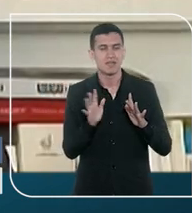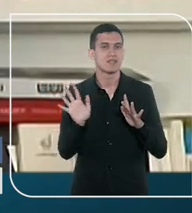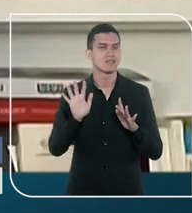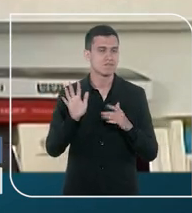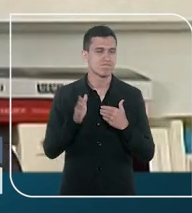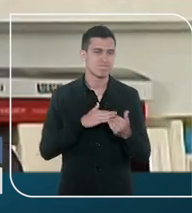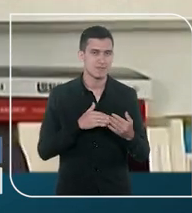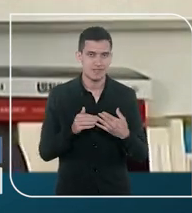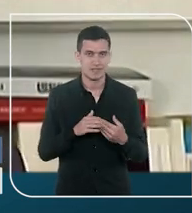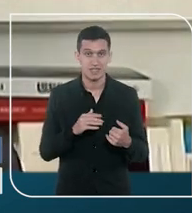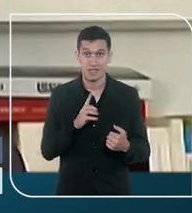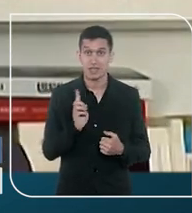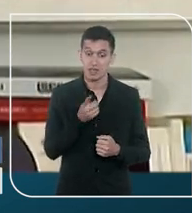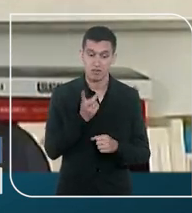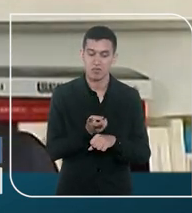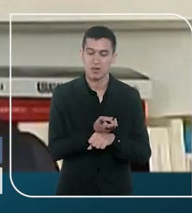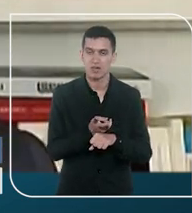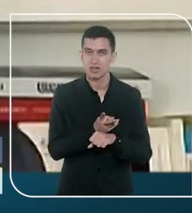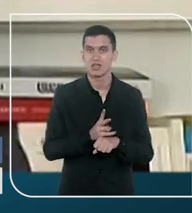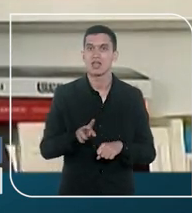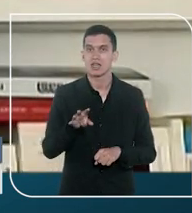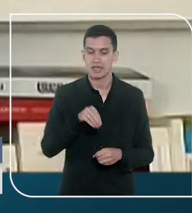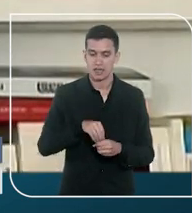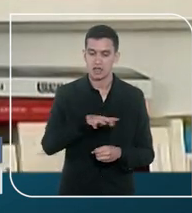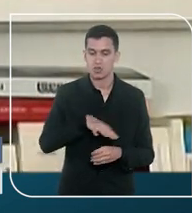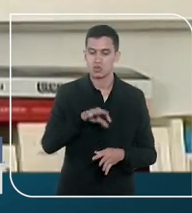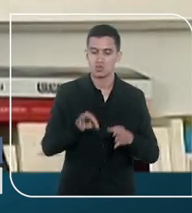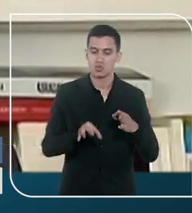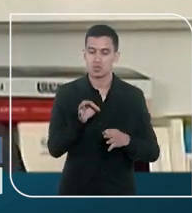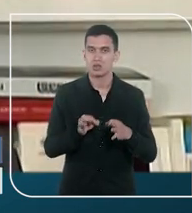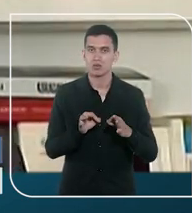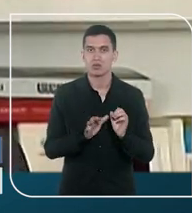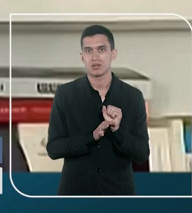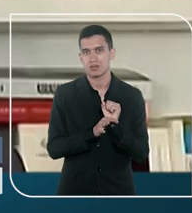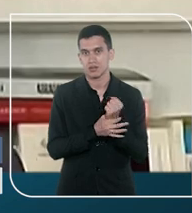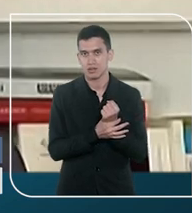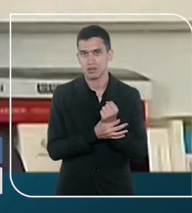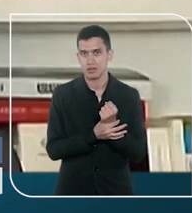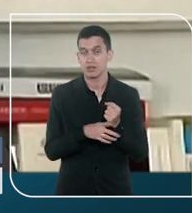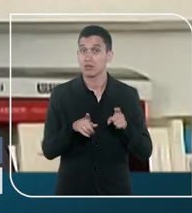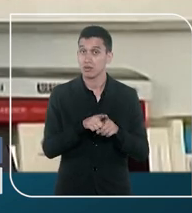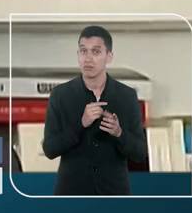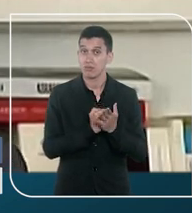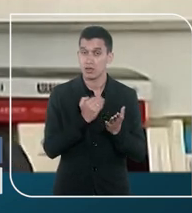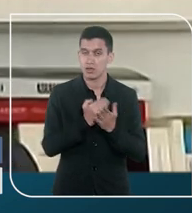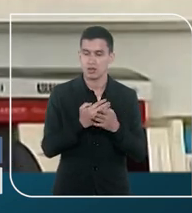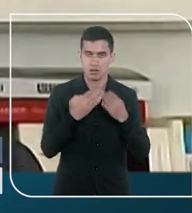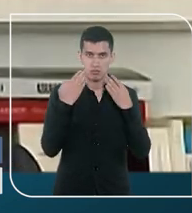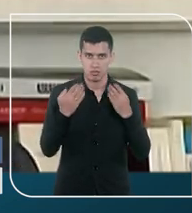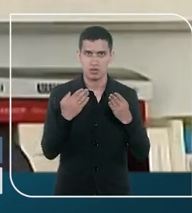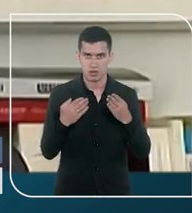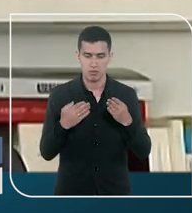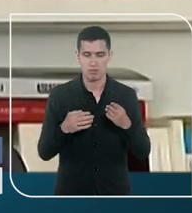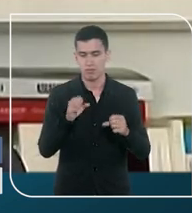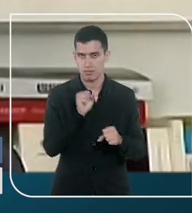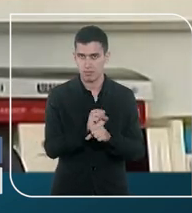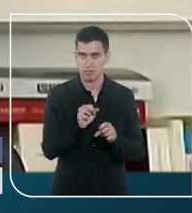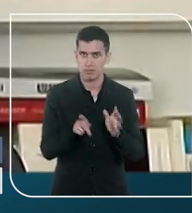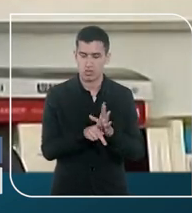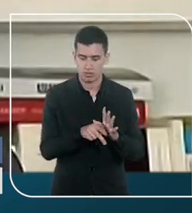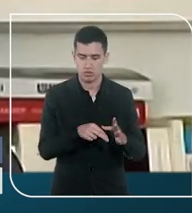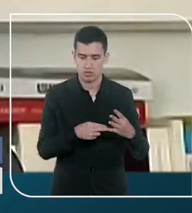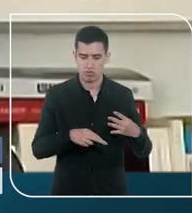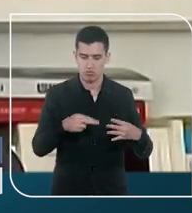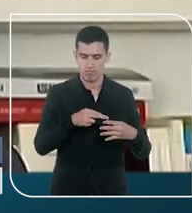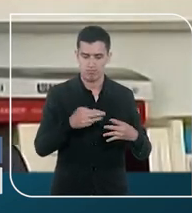gente está buscando é a segurança jurídica. E para tanto, quando a gente fala de interposição do recurso de embargos